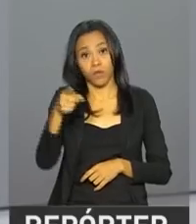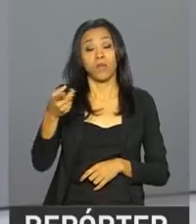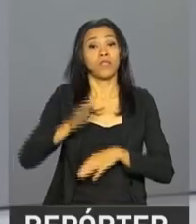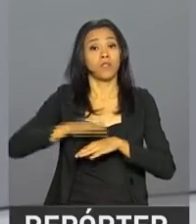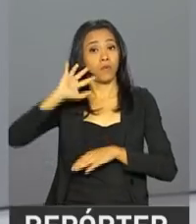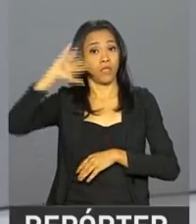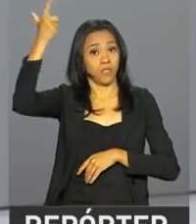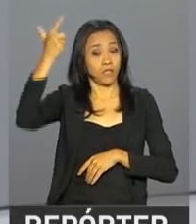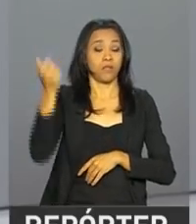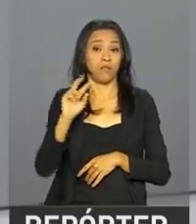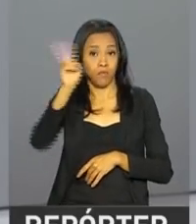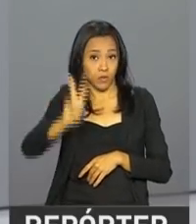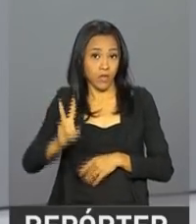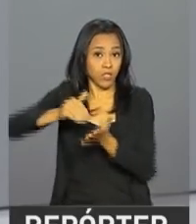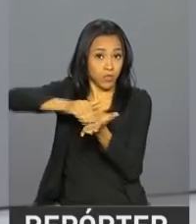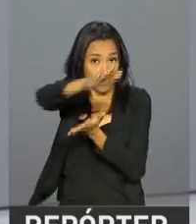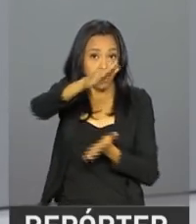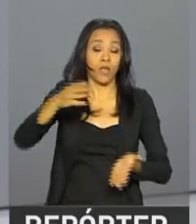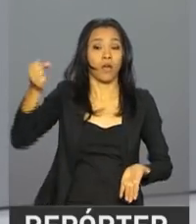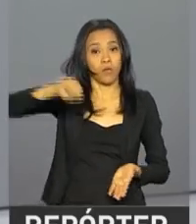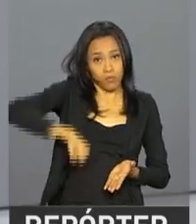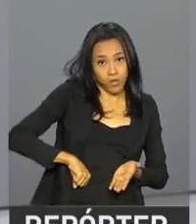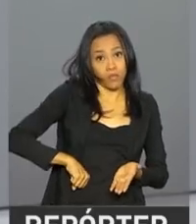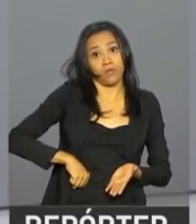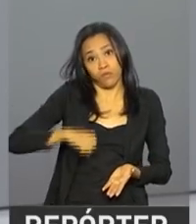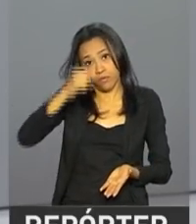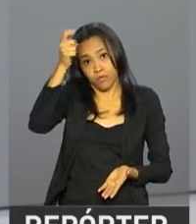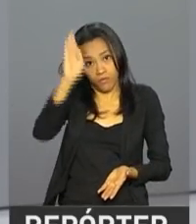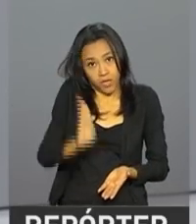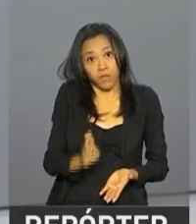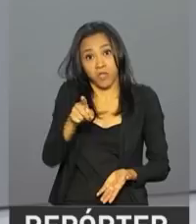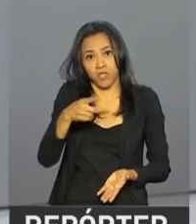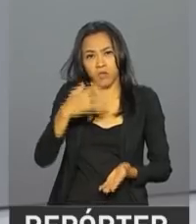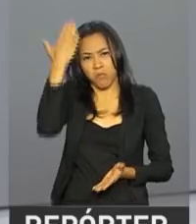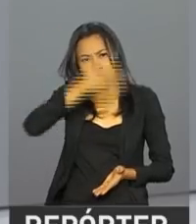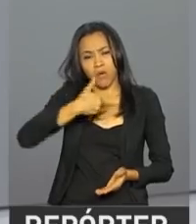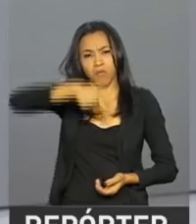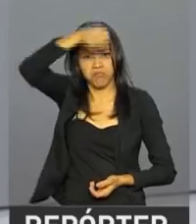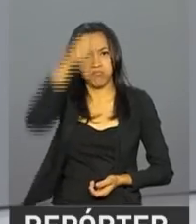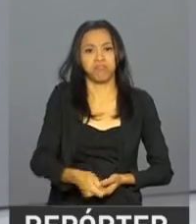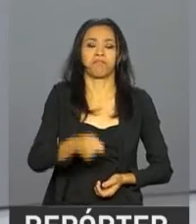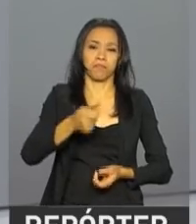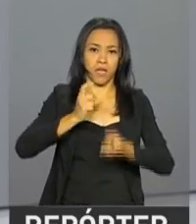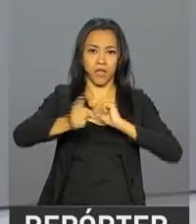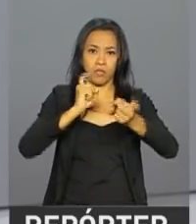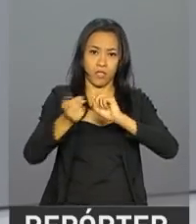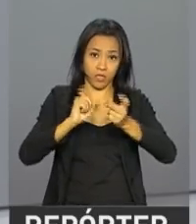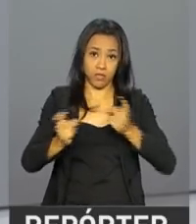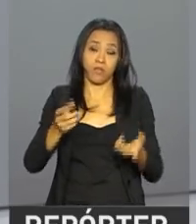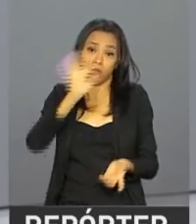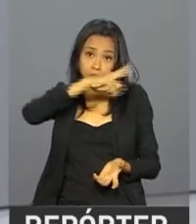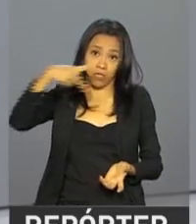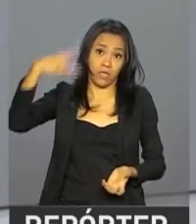de expulsar o diplomata brasileiro demonstra mais uma vez o caráter autoritário da administração do presidente nicolás maduro